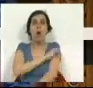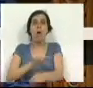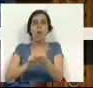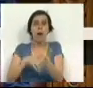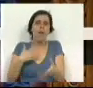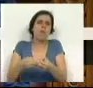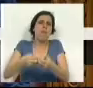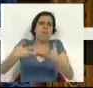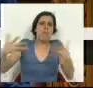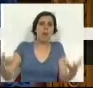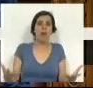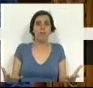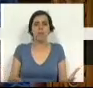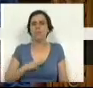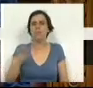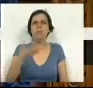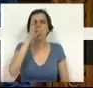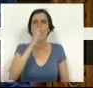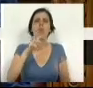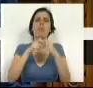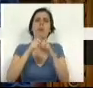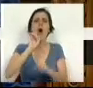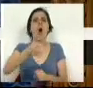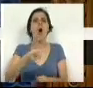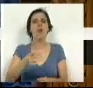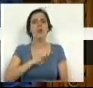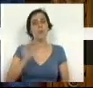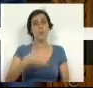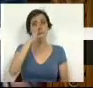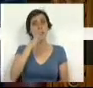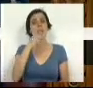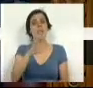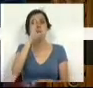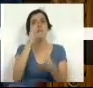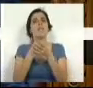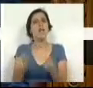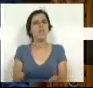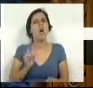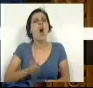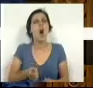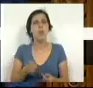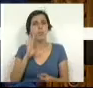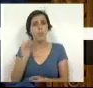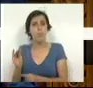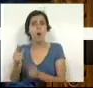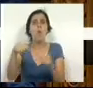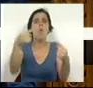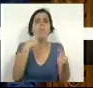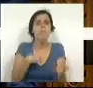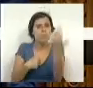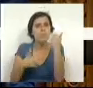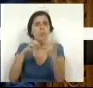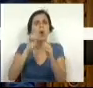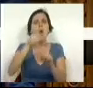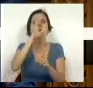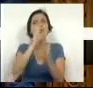de alastrar. Ó Sr. Primeiro-Ministro, que problemas é que o Sr. Primeiro-Ministro diz que o Governo está a resolver para além da banca? Diga-nos lá que problemas